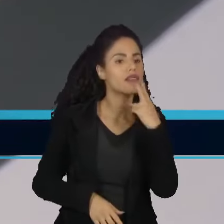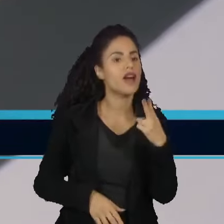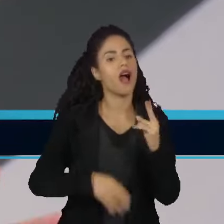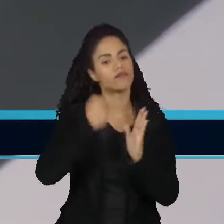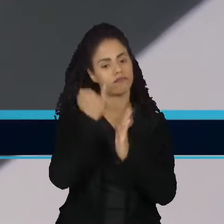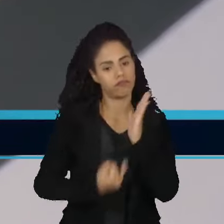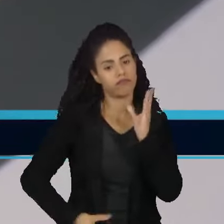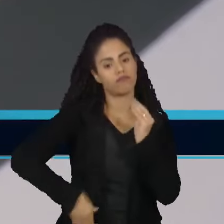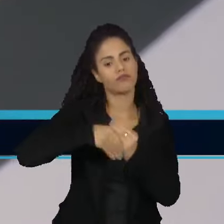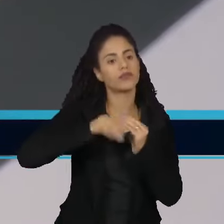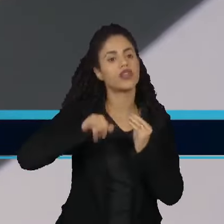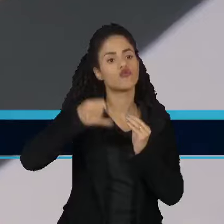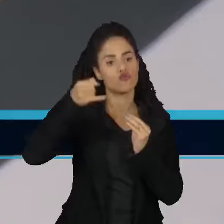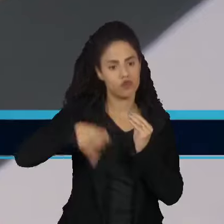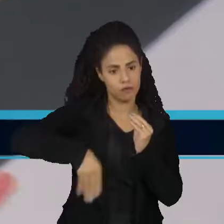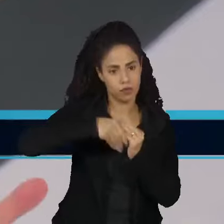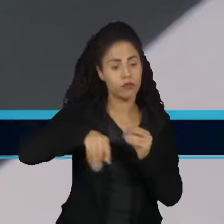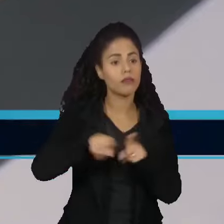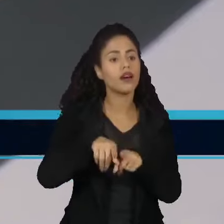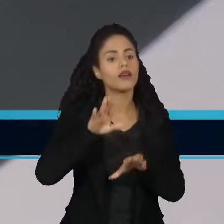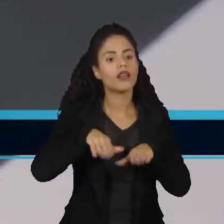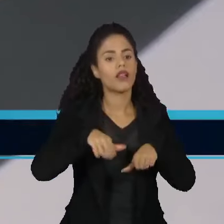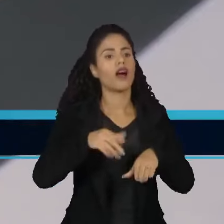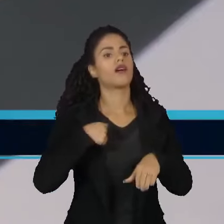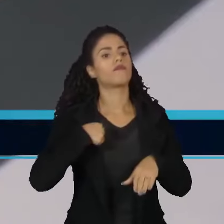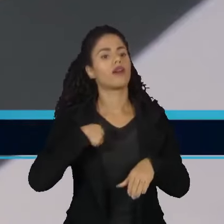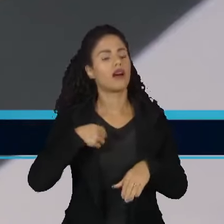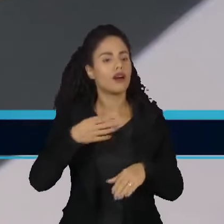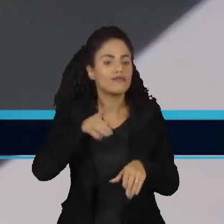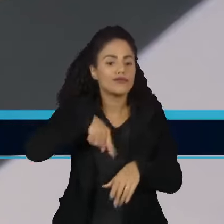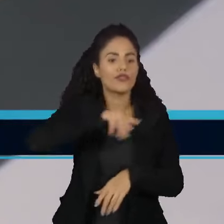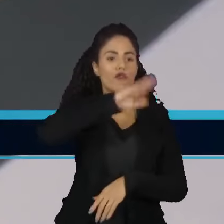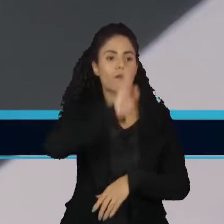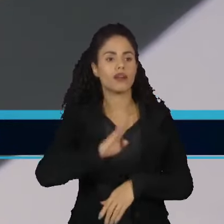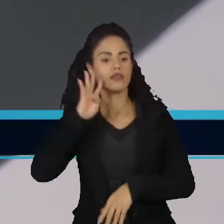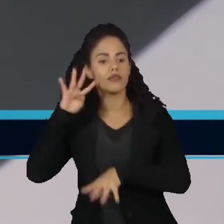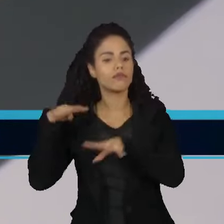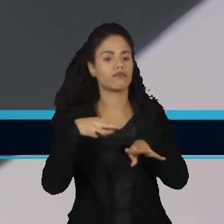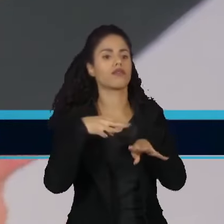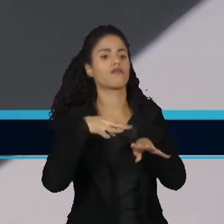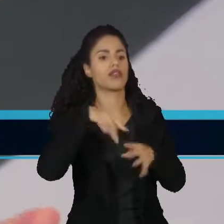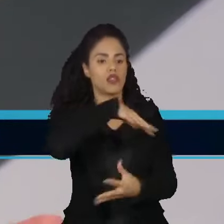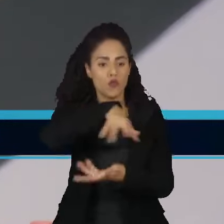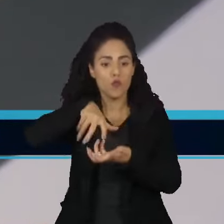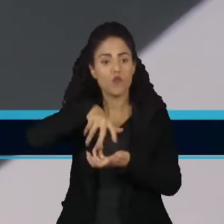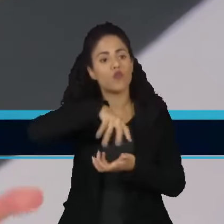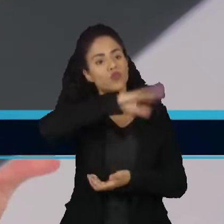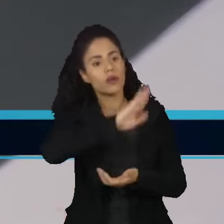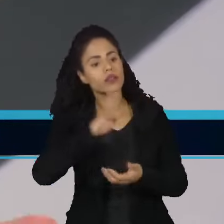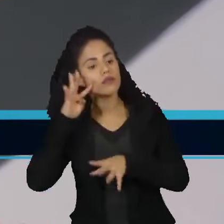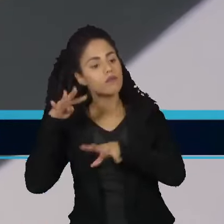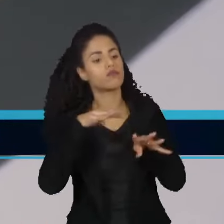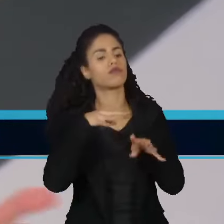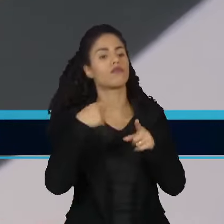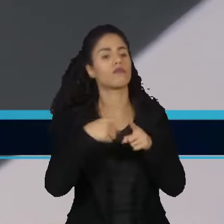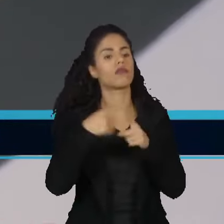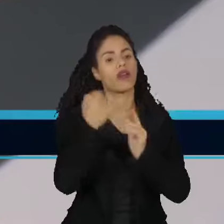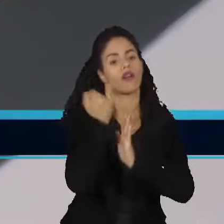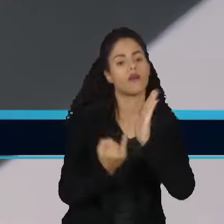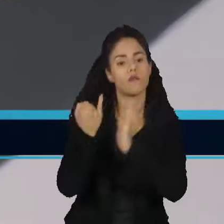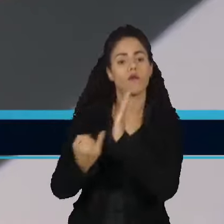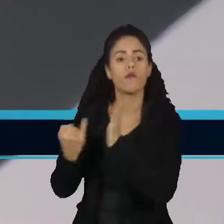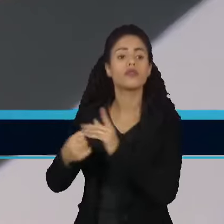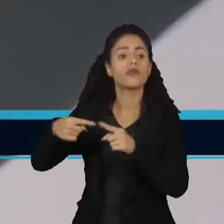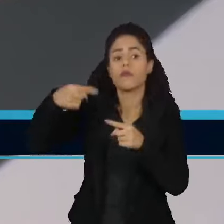dos três marcos para diminuir, para o Brasil dar o exemplo de diminuição do tabagismo. A propaganda, o imposto e a